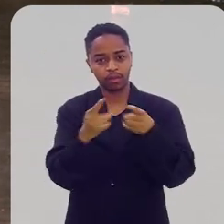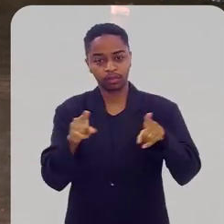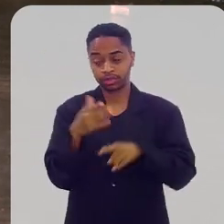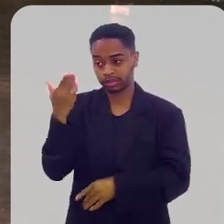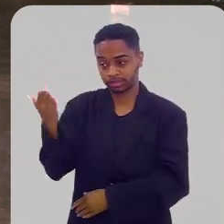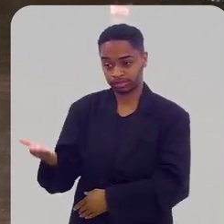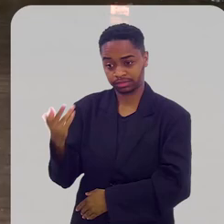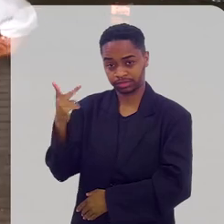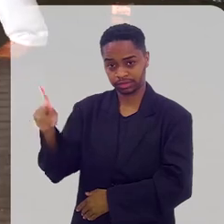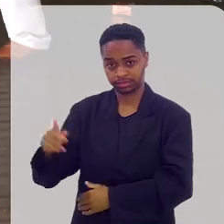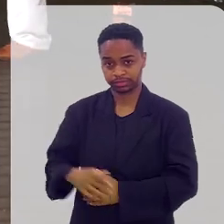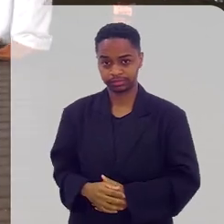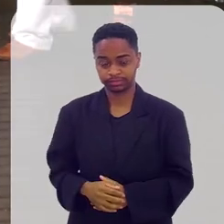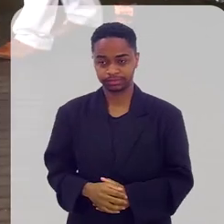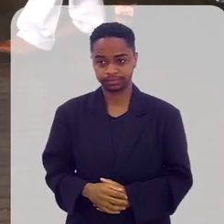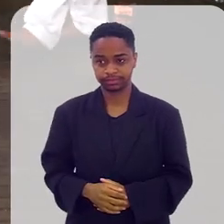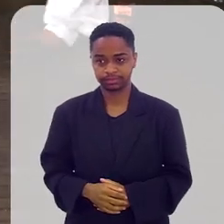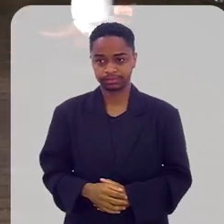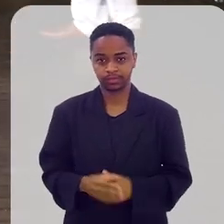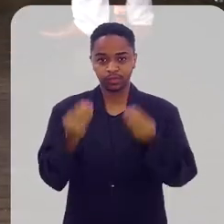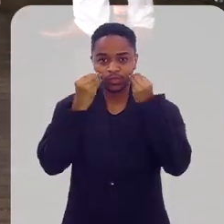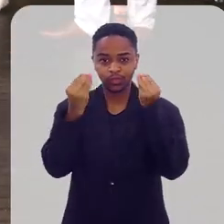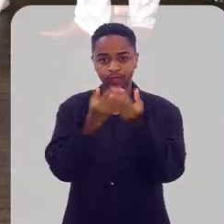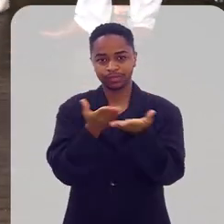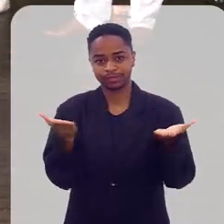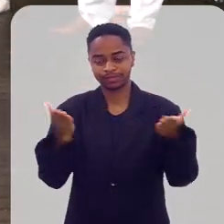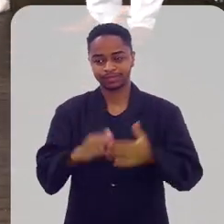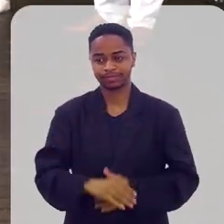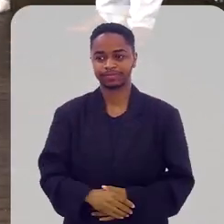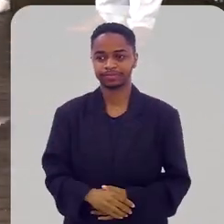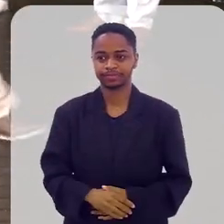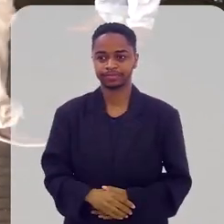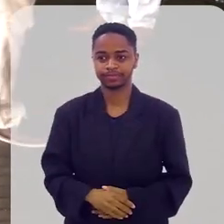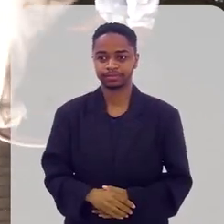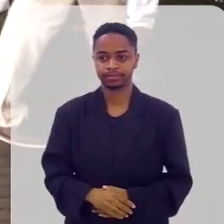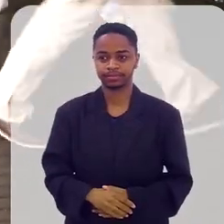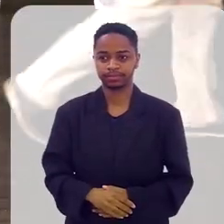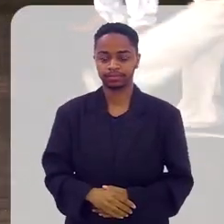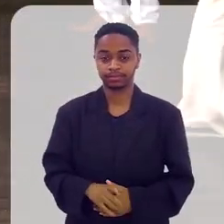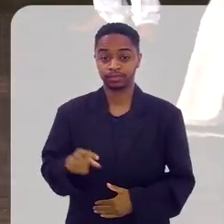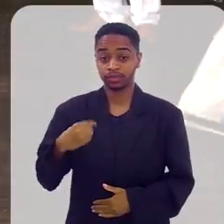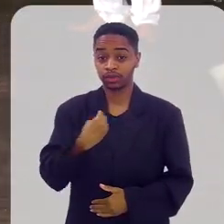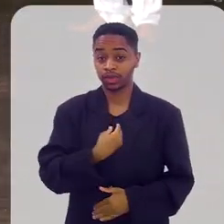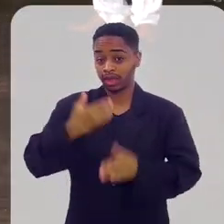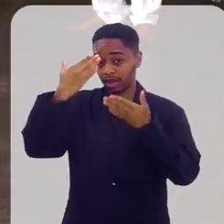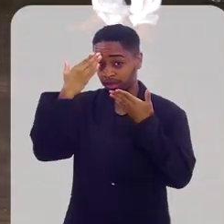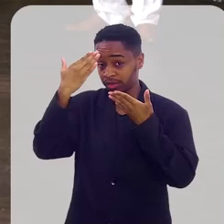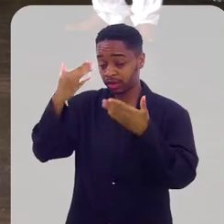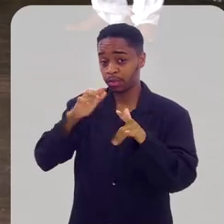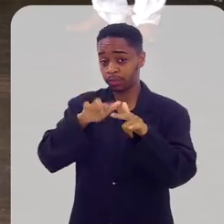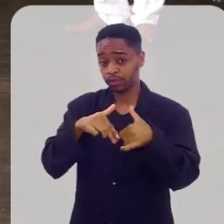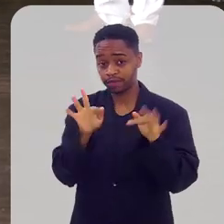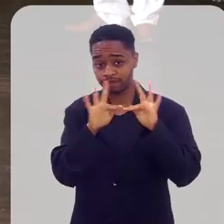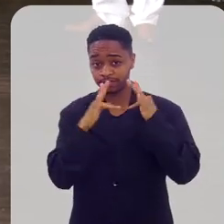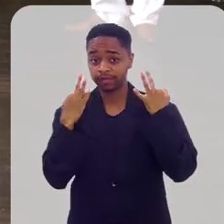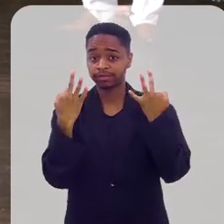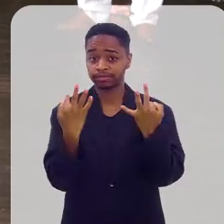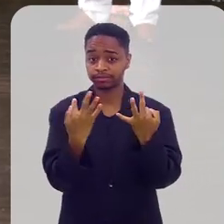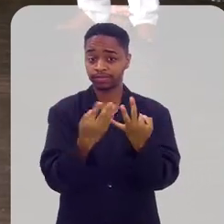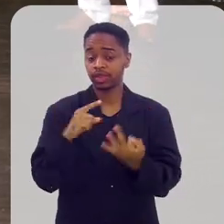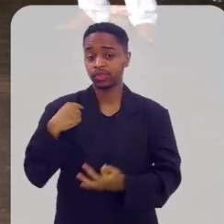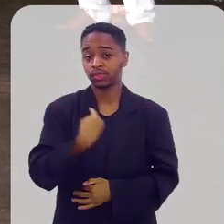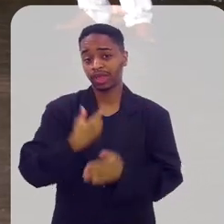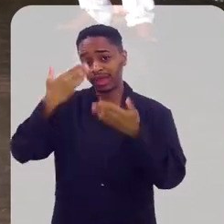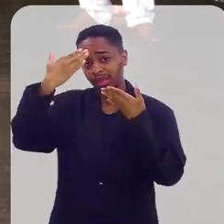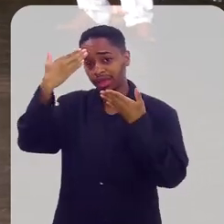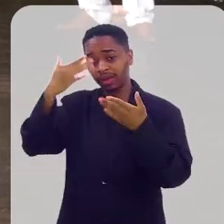Sim. Sucesso total. Beijo, Brasil. Agradecemos pela nossa família,